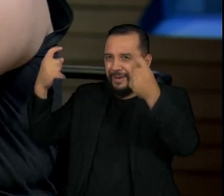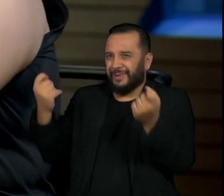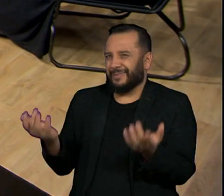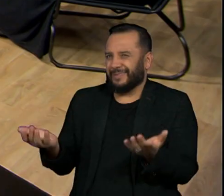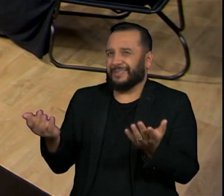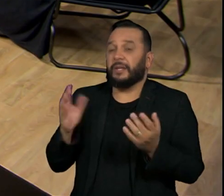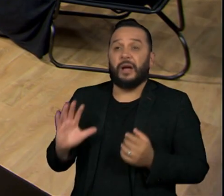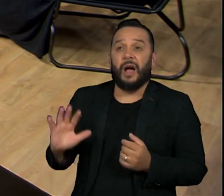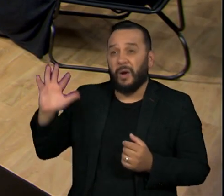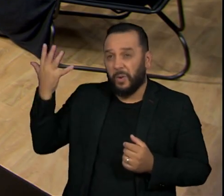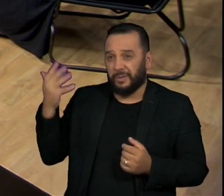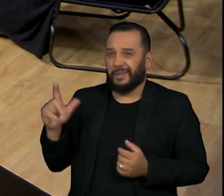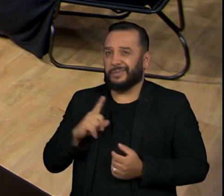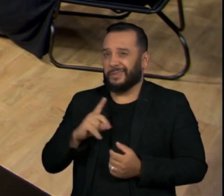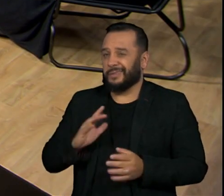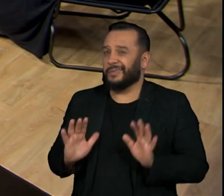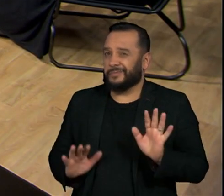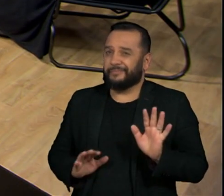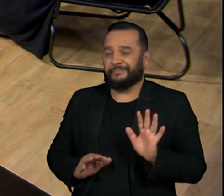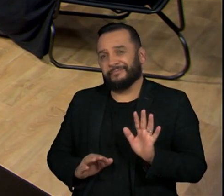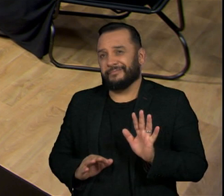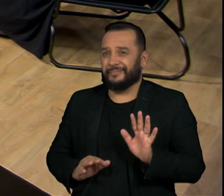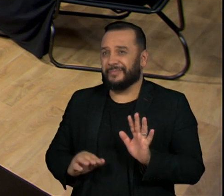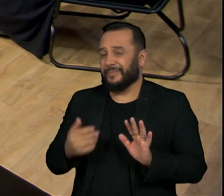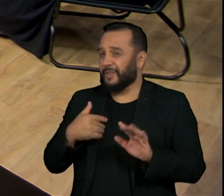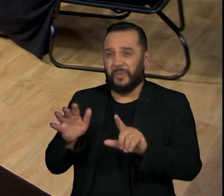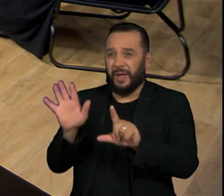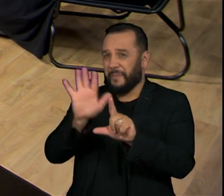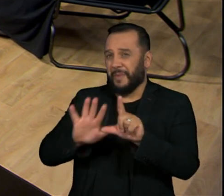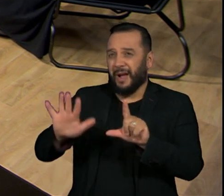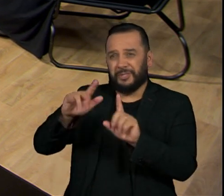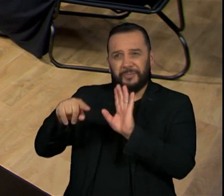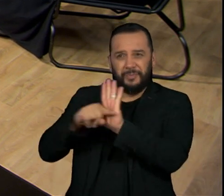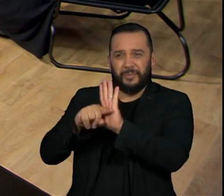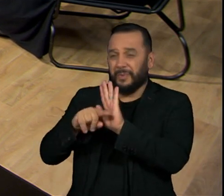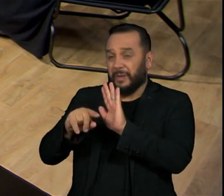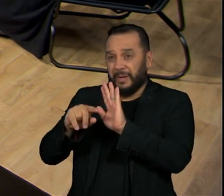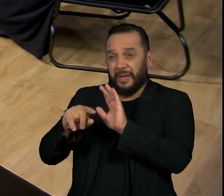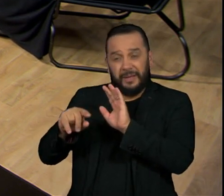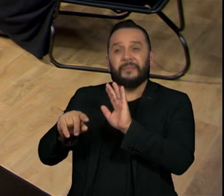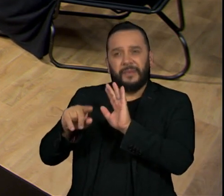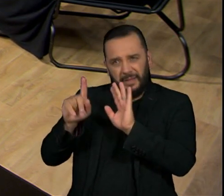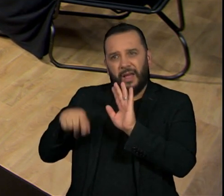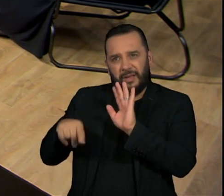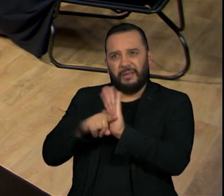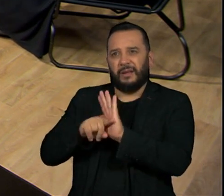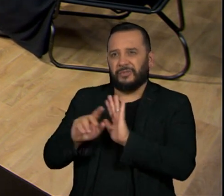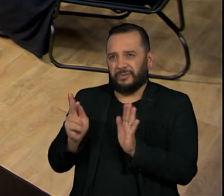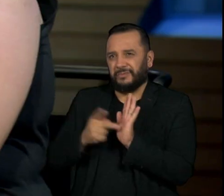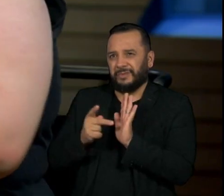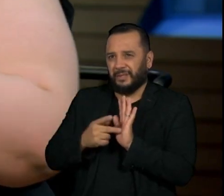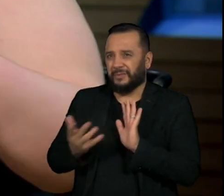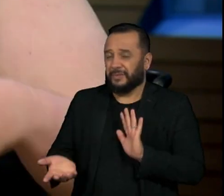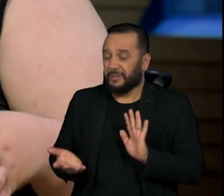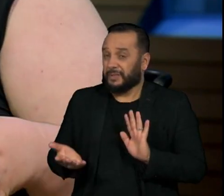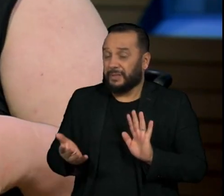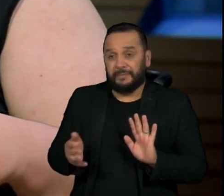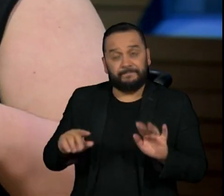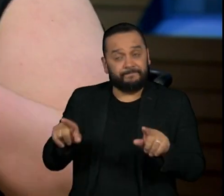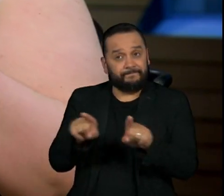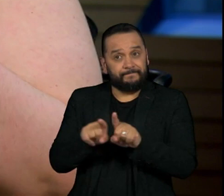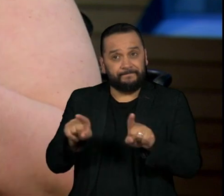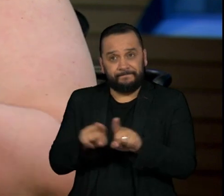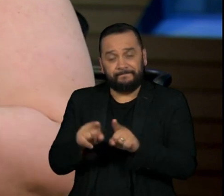sabe, acontecendo. Eu acho que essa não é uma imagem positiva. E aí, quando a gente alia isso ao fato de que,